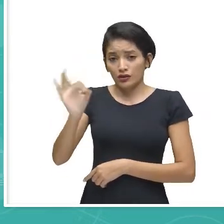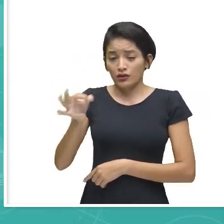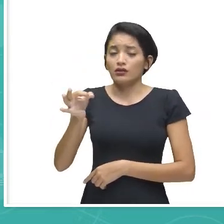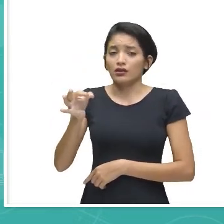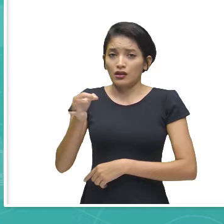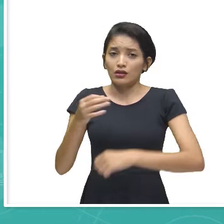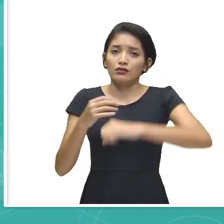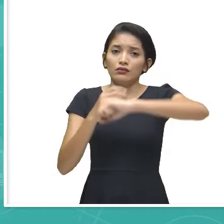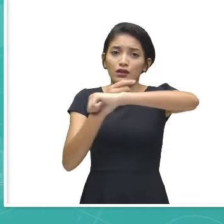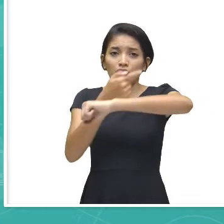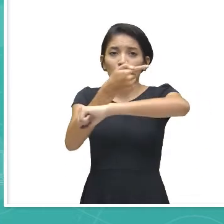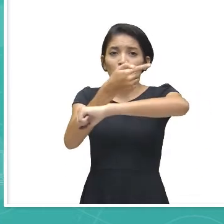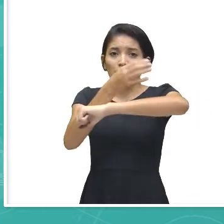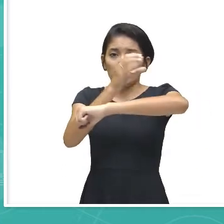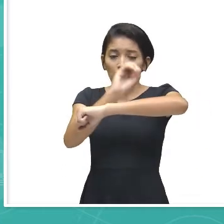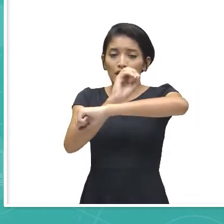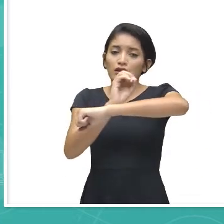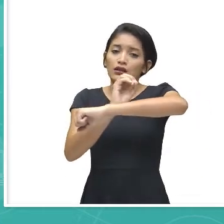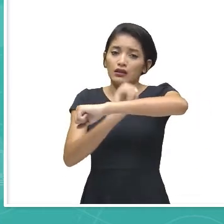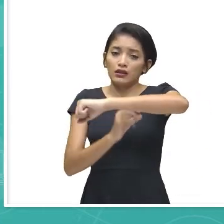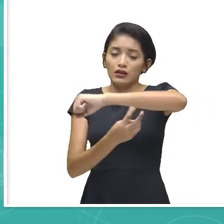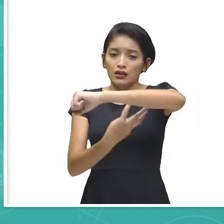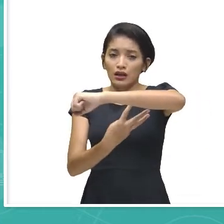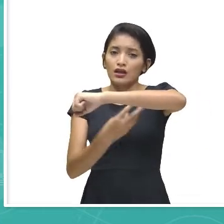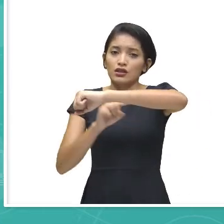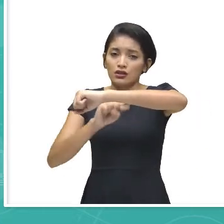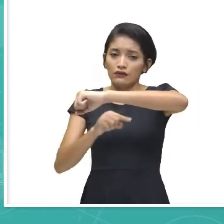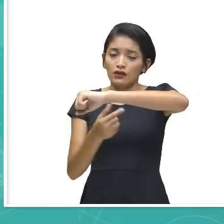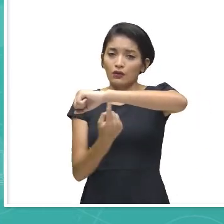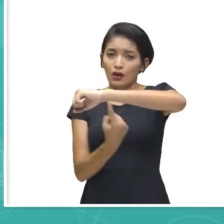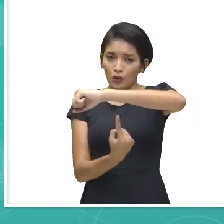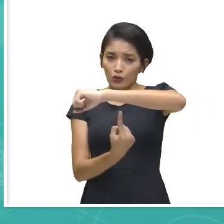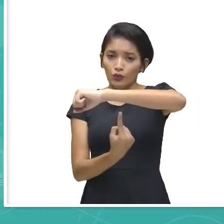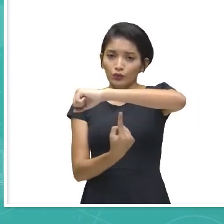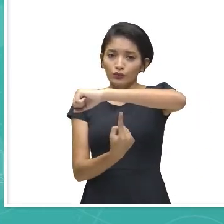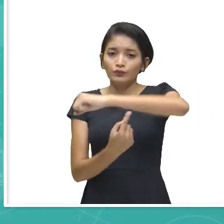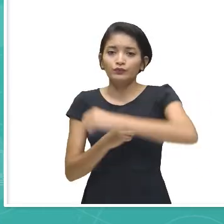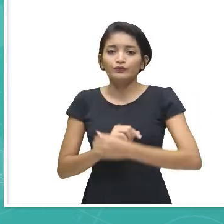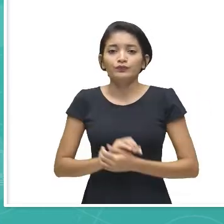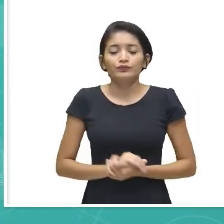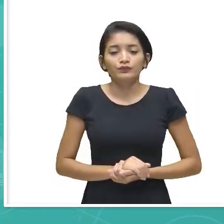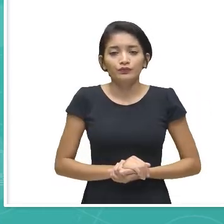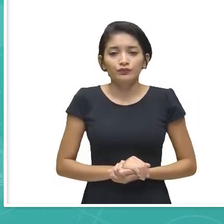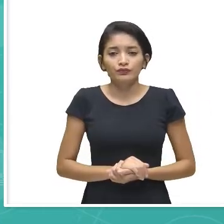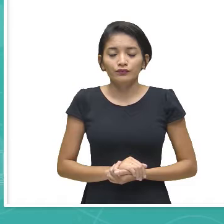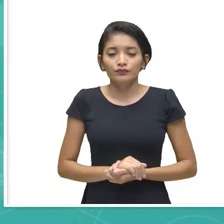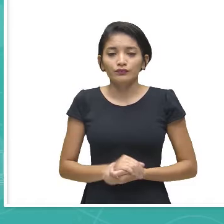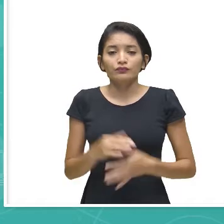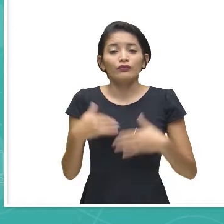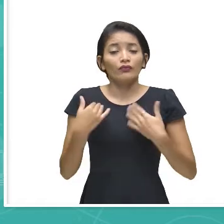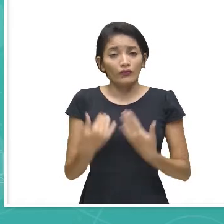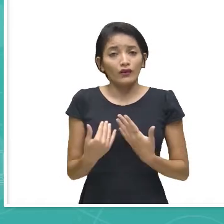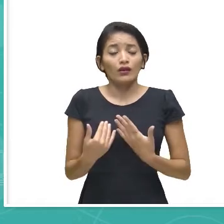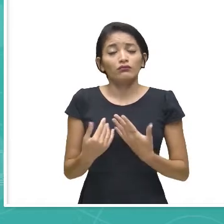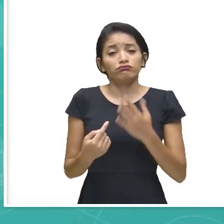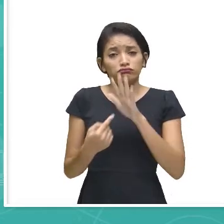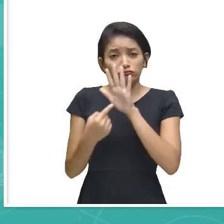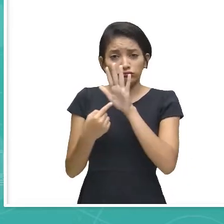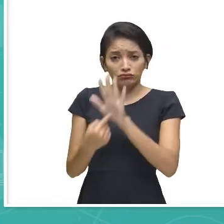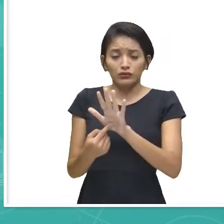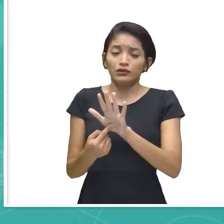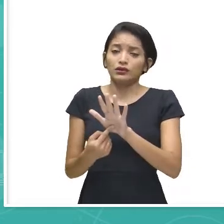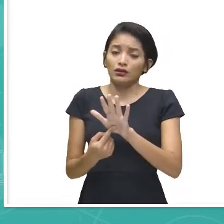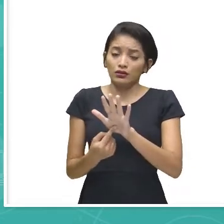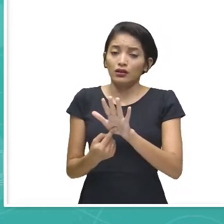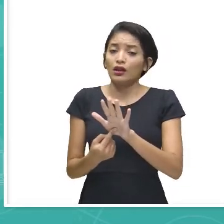de 3,1. Tá bom? Quando deu esse valor, vocês vão